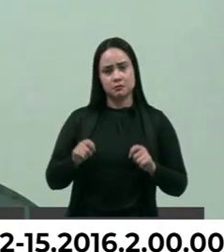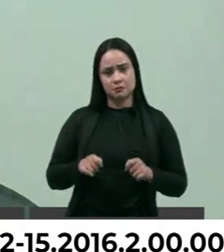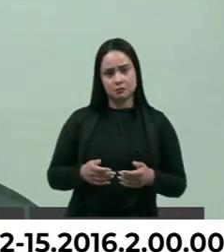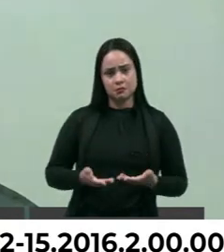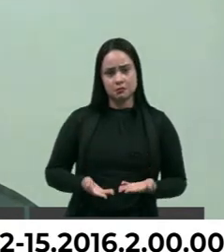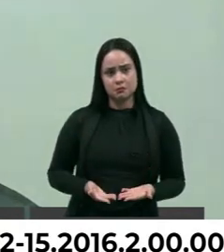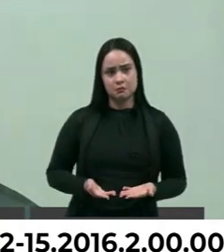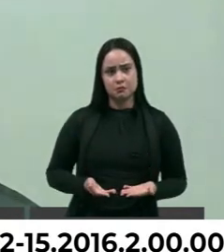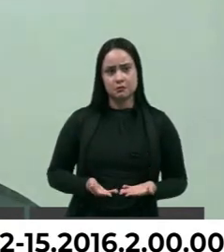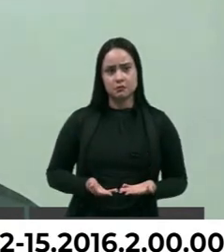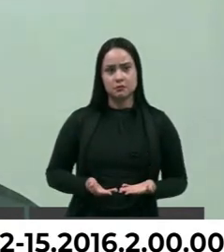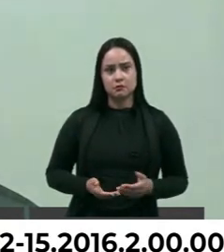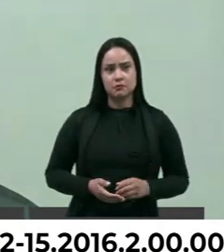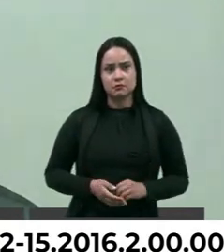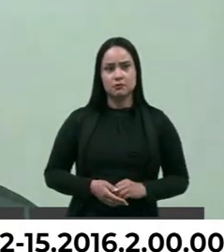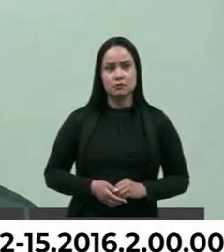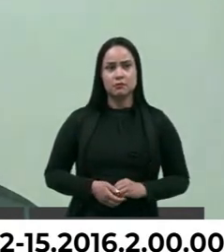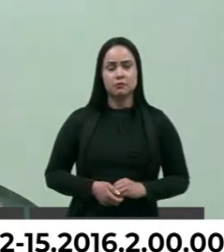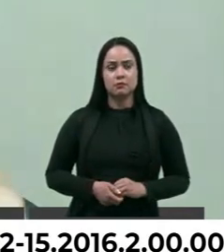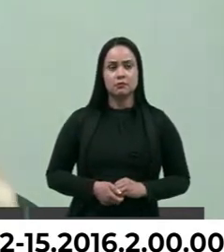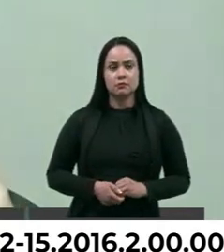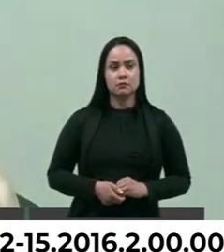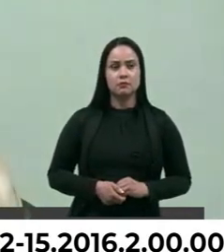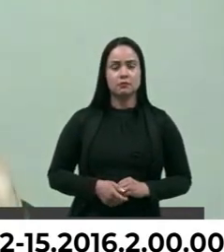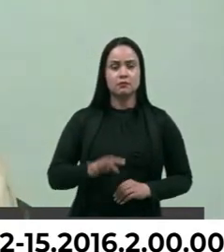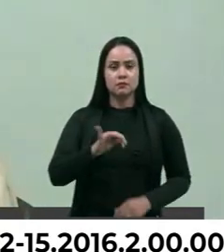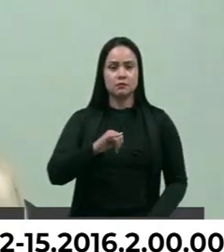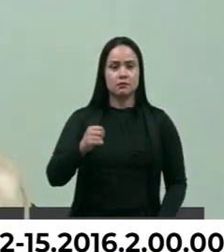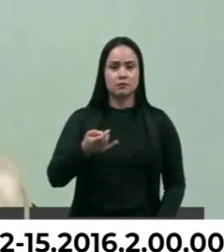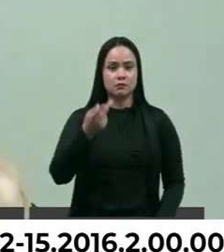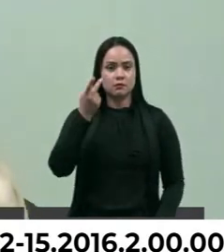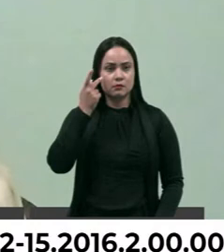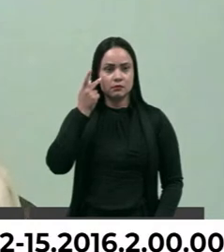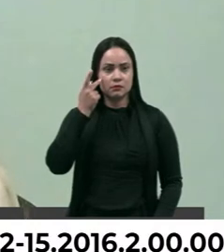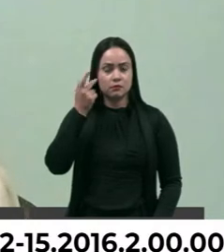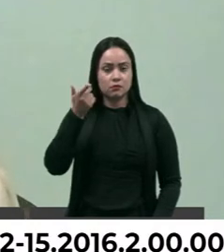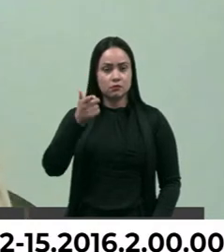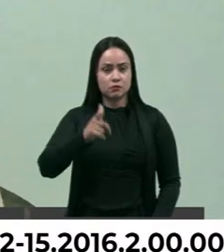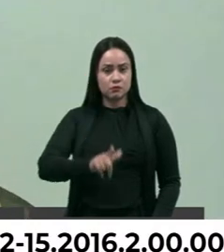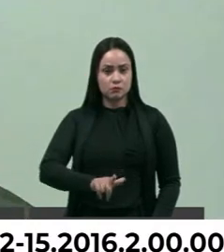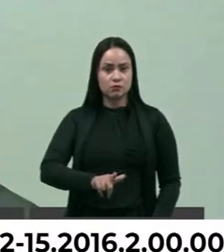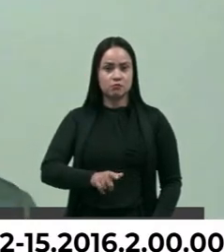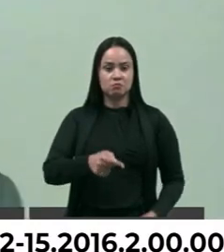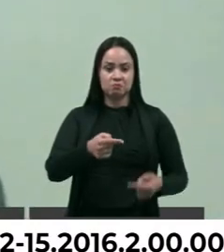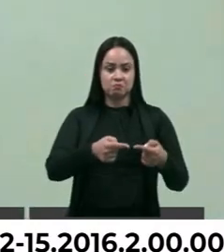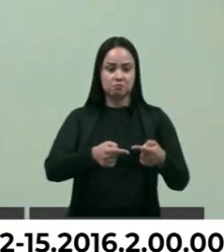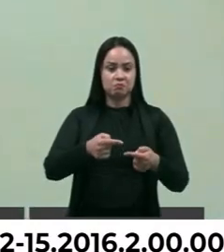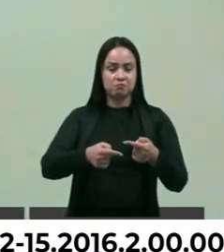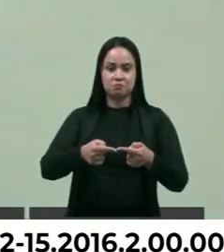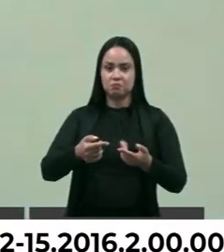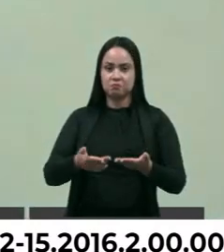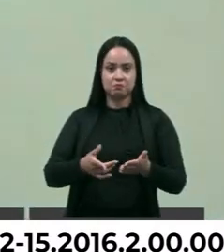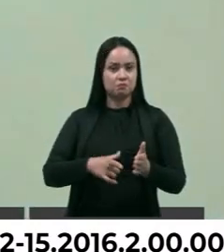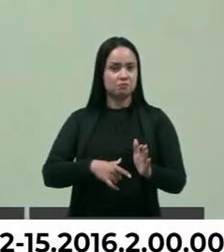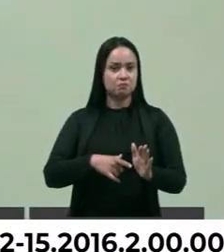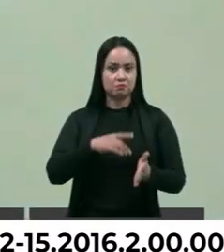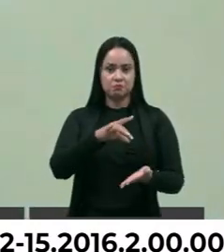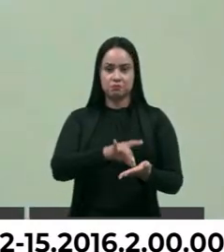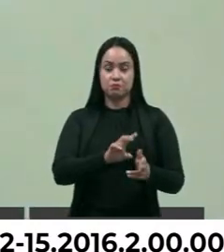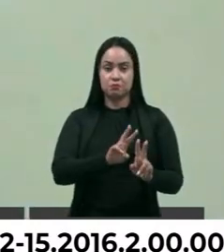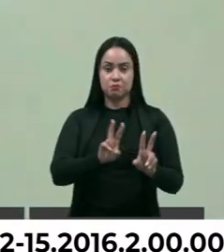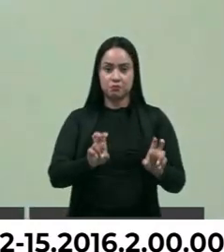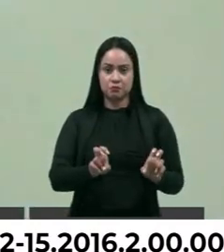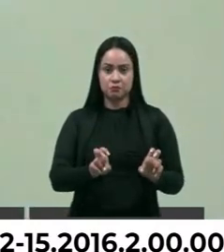suposta e equivocadamente, o TJ São Paulo novamente descumpre o imperativo de regência da